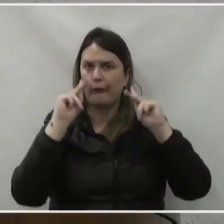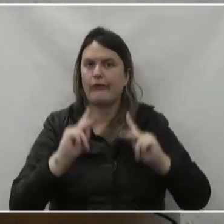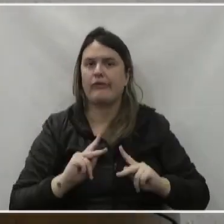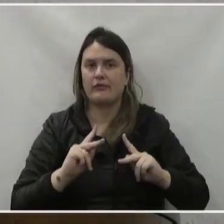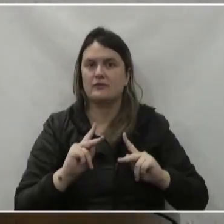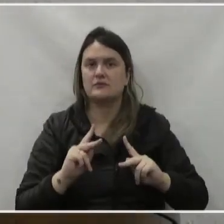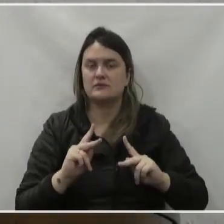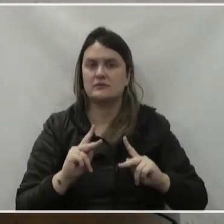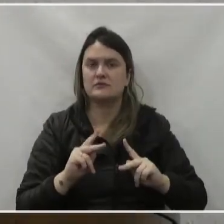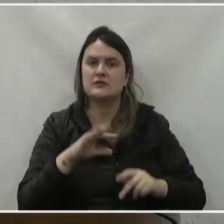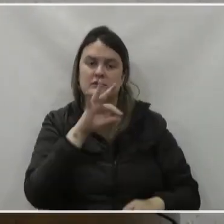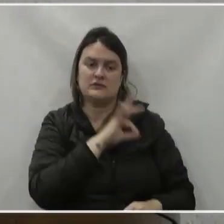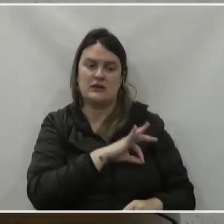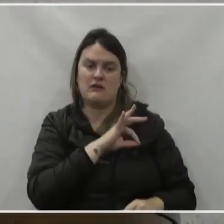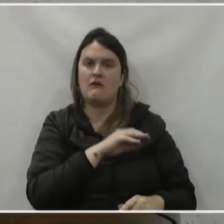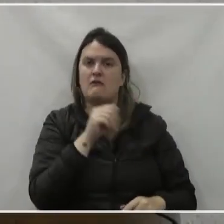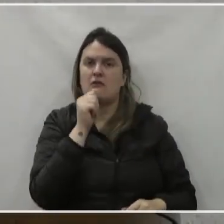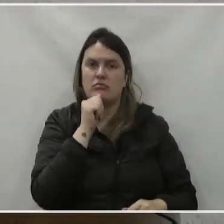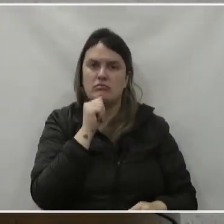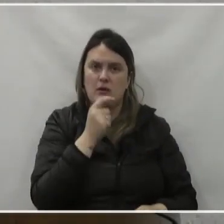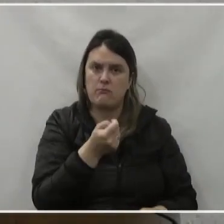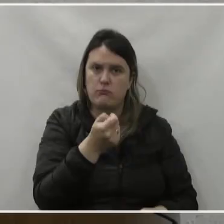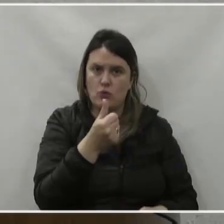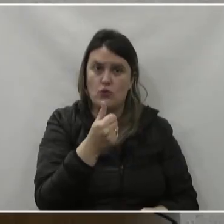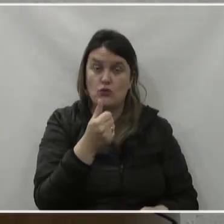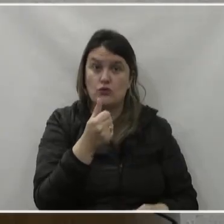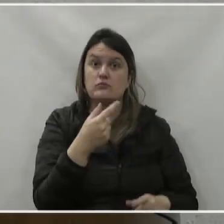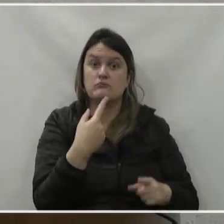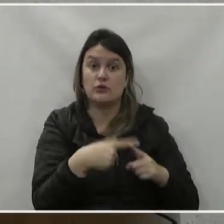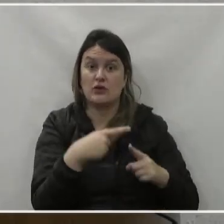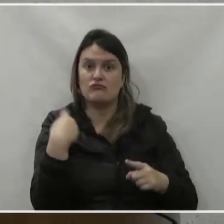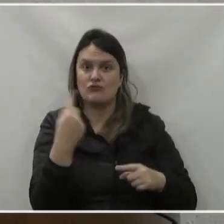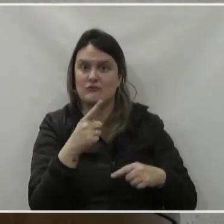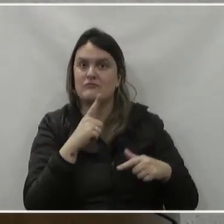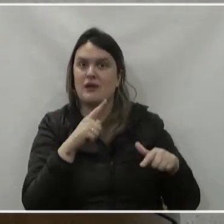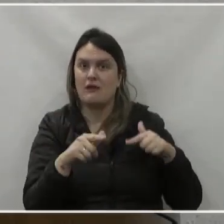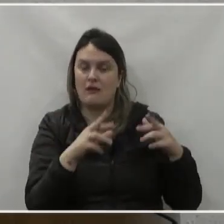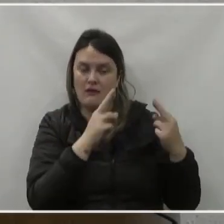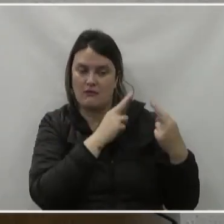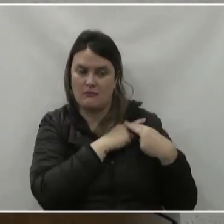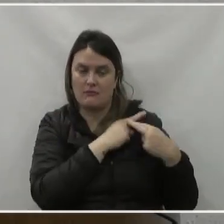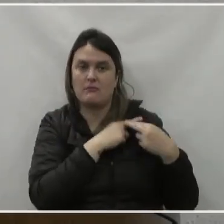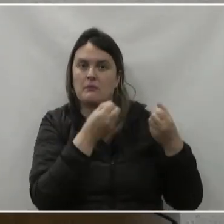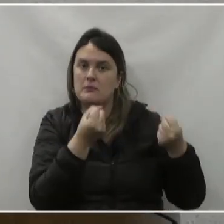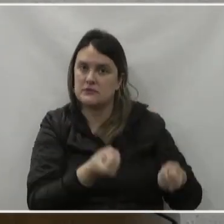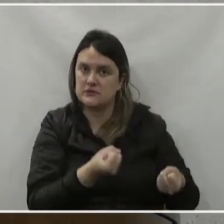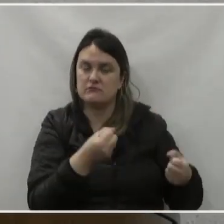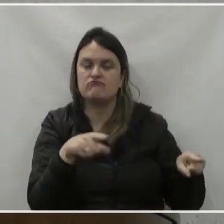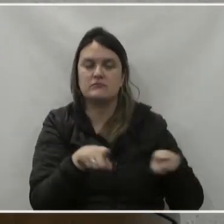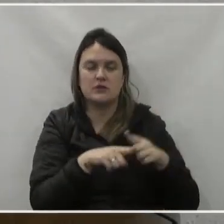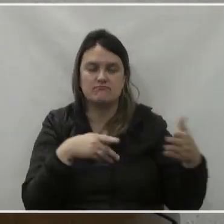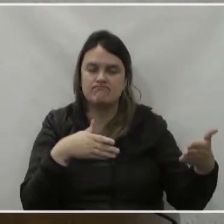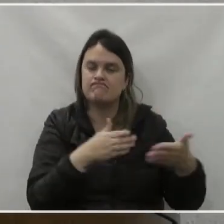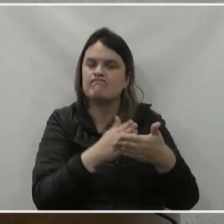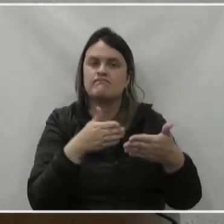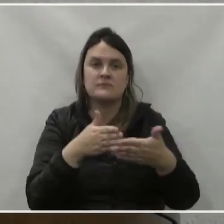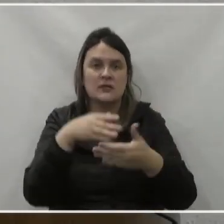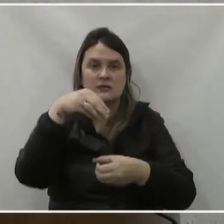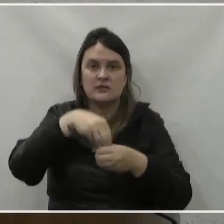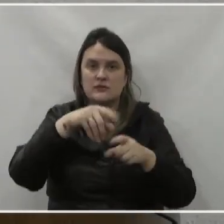reconhecemos. O salário ainda é baixo diante da responsabilidade da função e os desafios em salas de